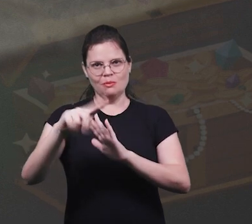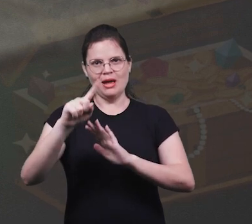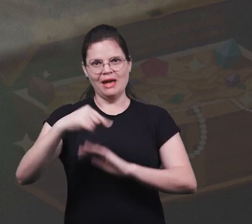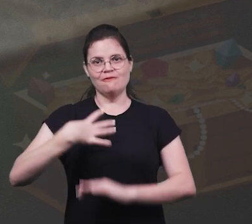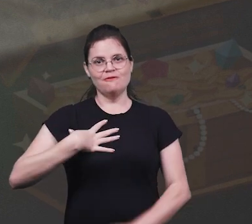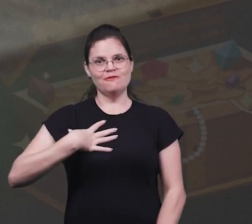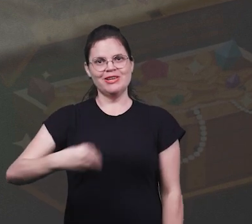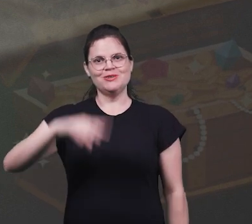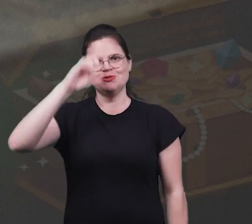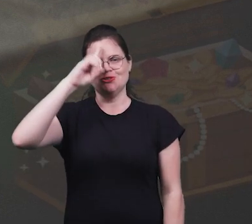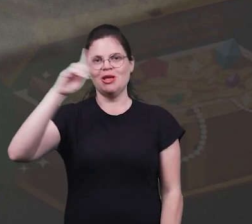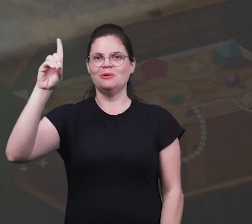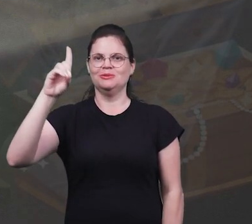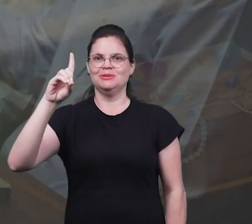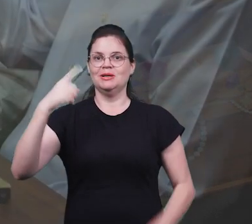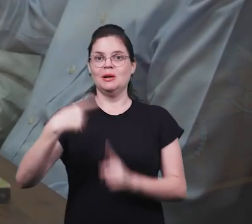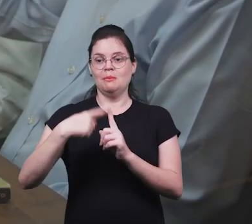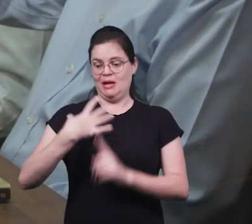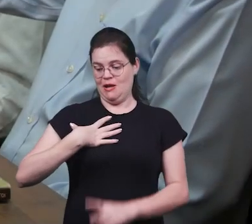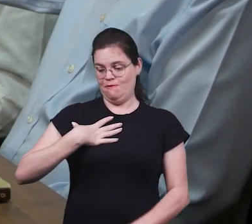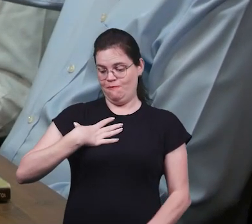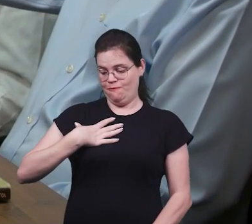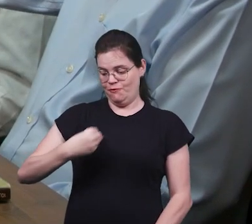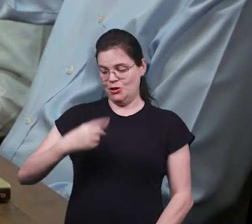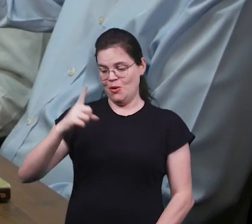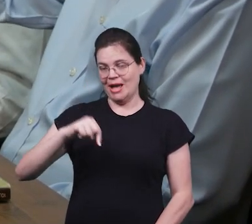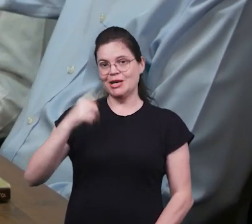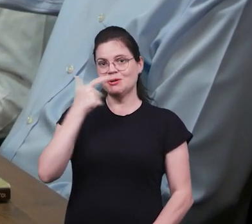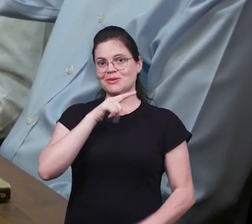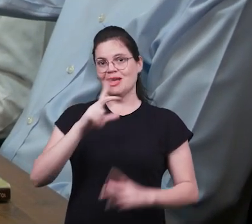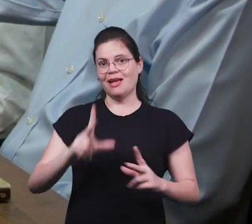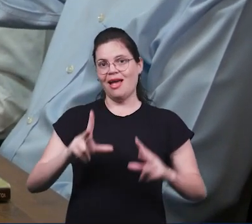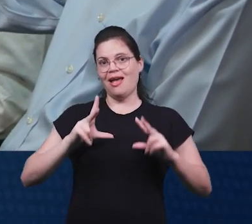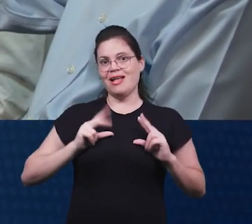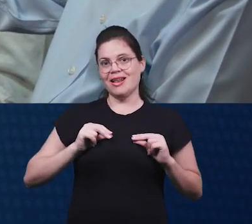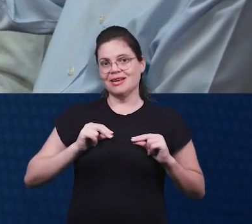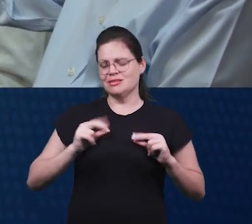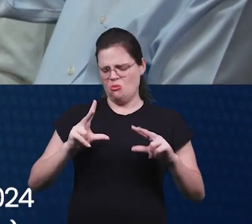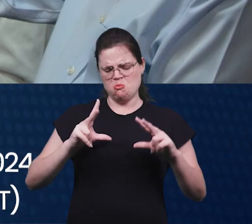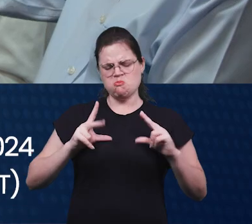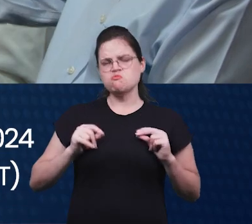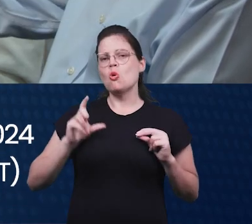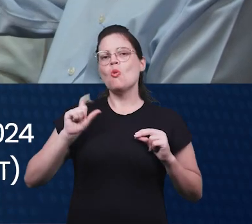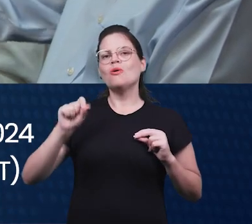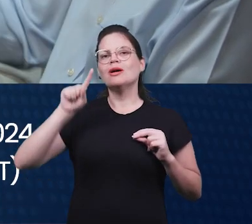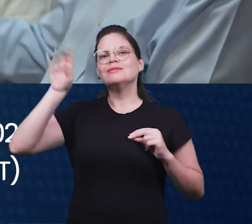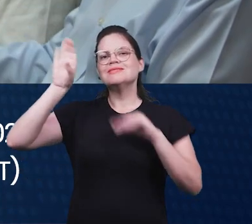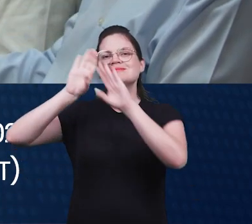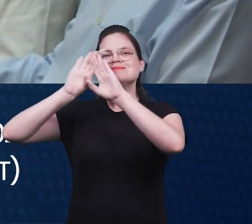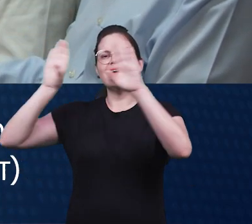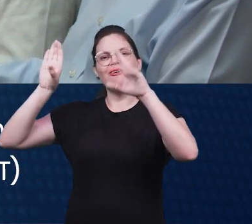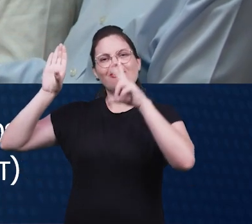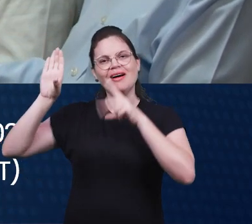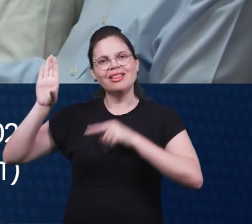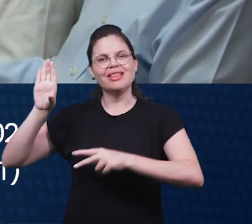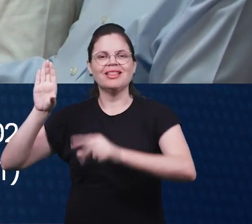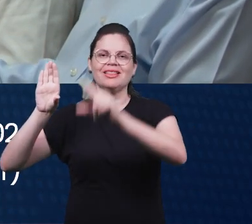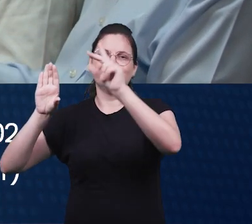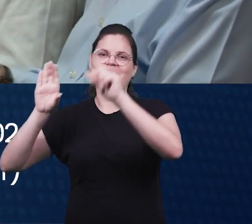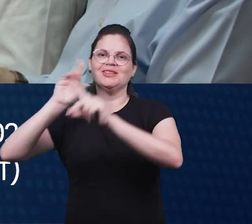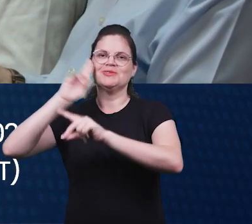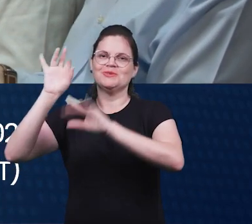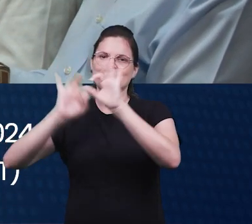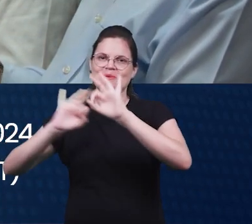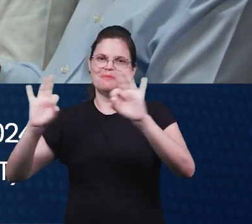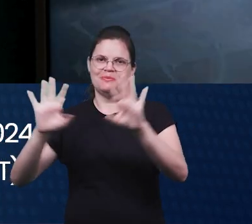filhos de Deus. Os Glória filhos é o que vão herdar essa herança incorruptível, que é a eternidade que o Senhor tem para nós.